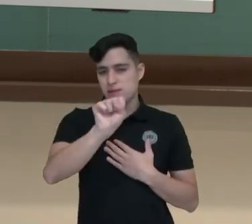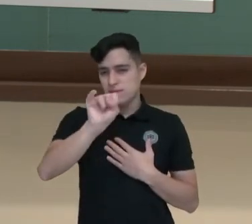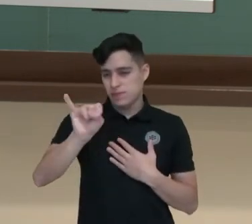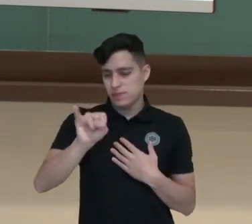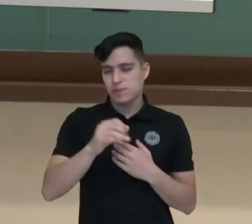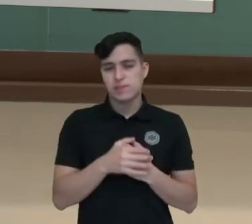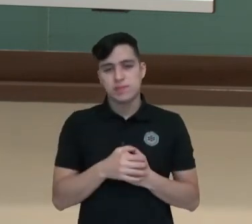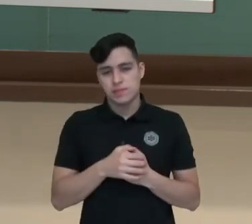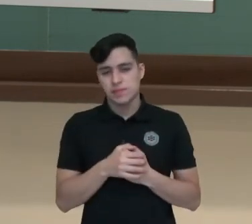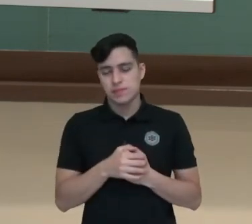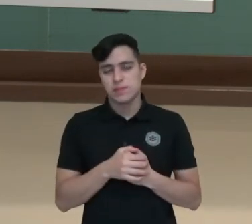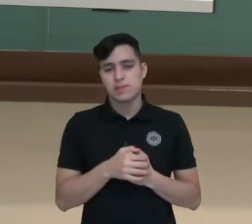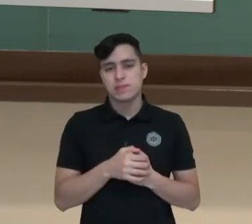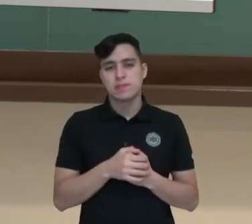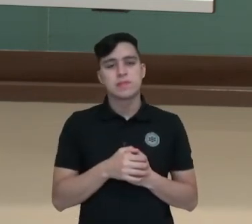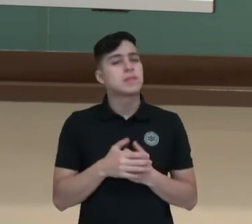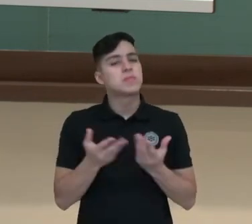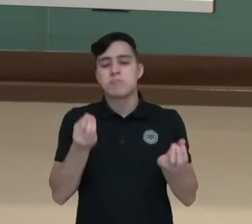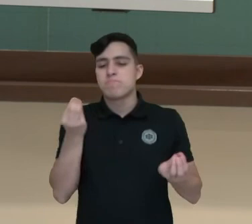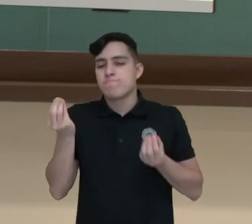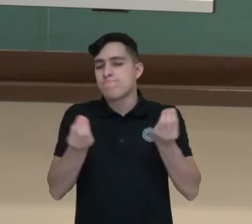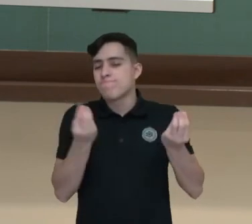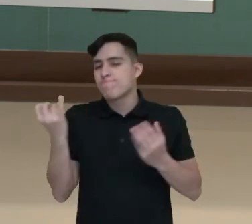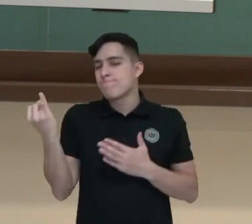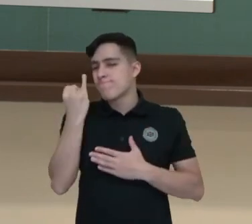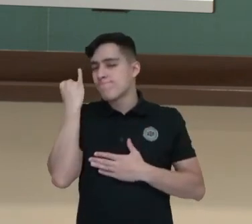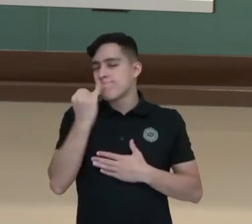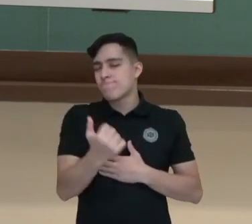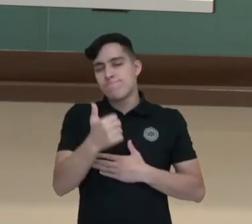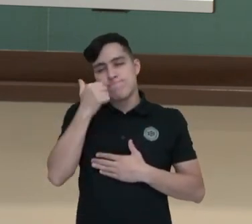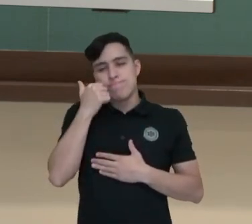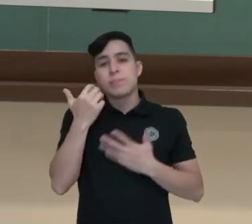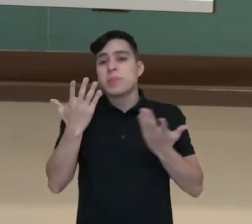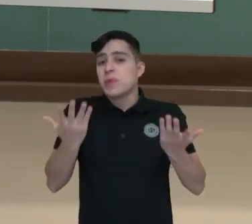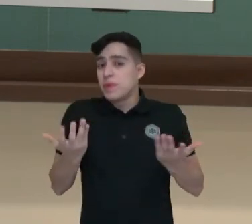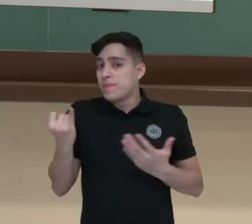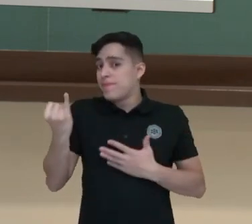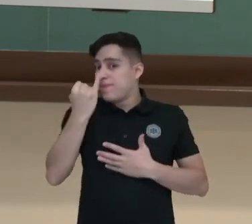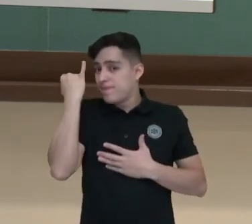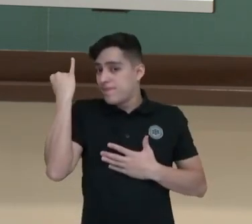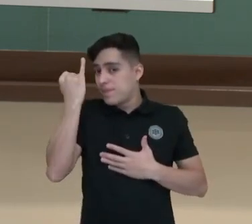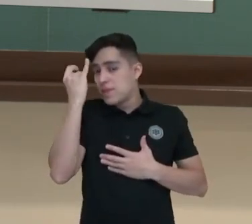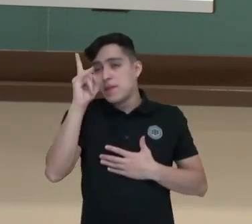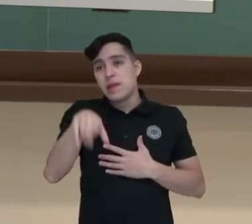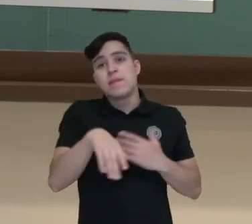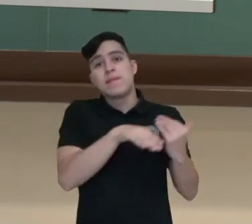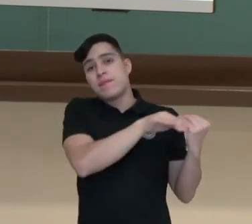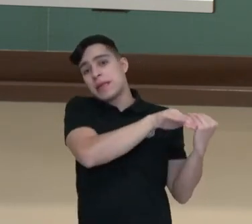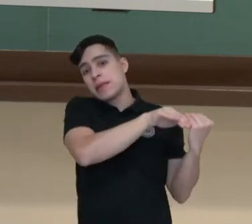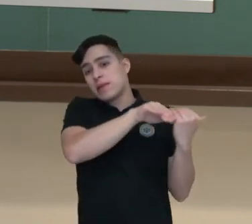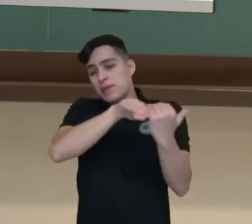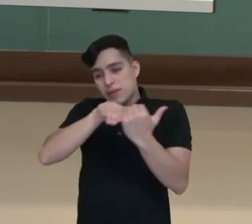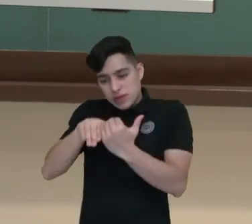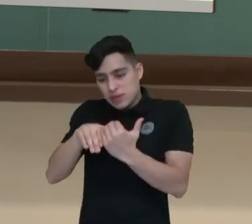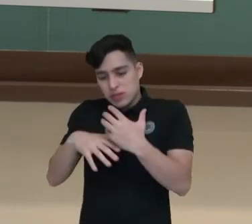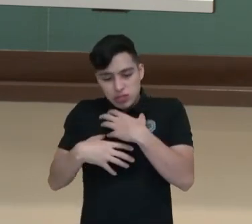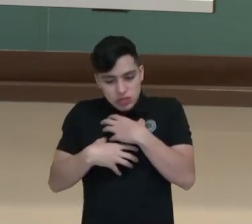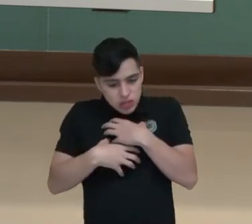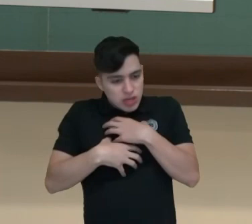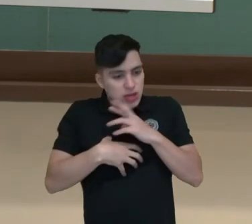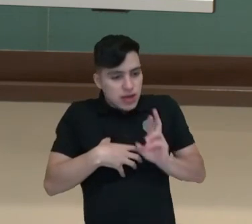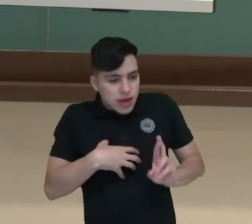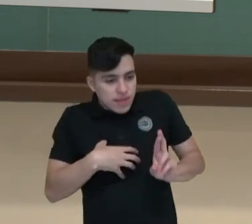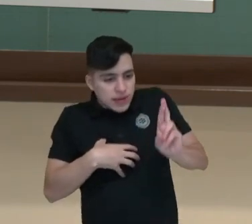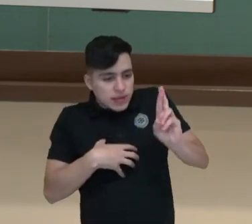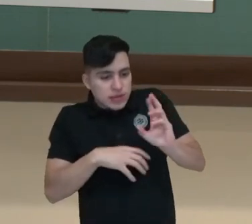Internacional de Unidades, o SI, e qual foi a importância dele? A importância dele era padronizar as medidas, tinha que